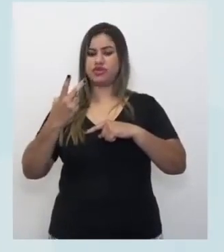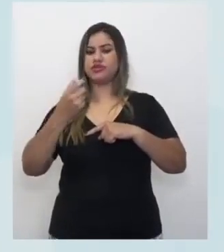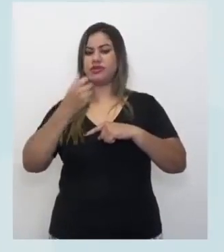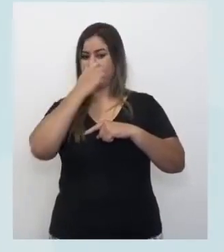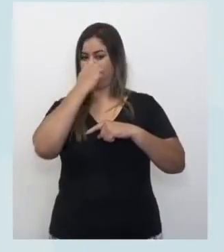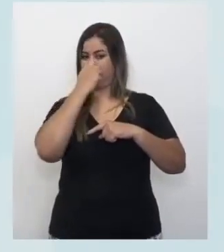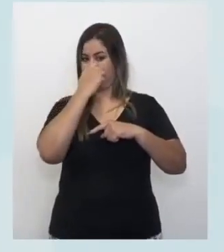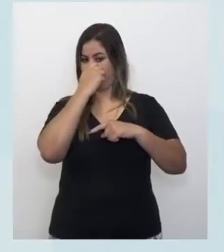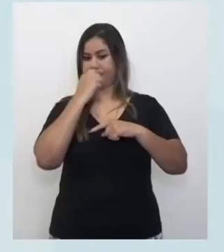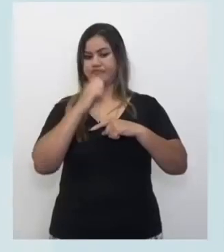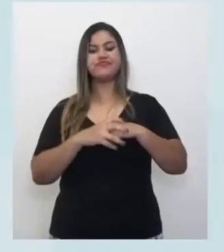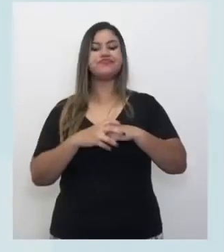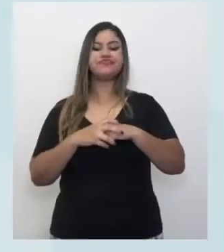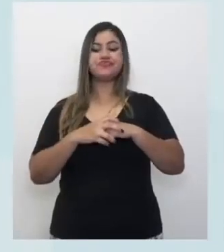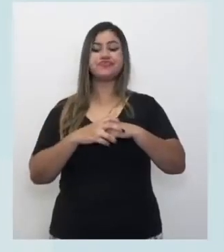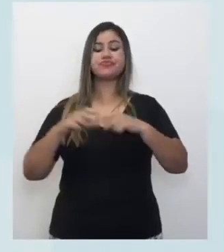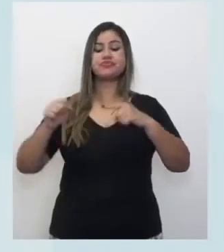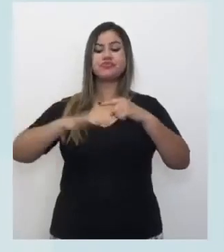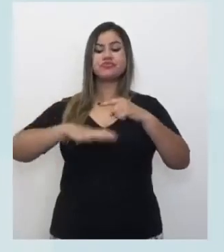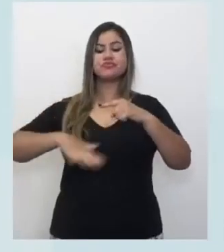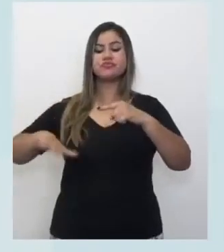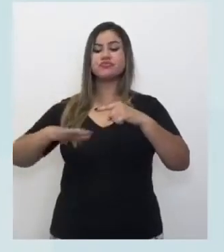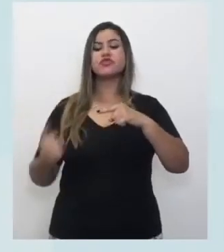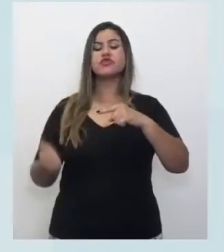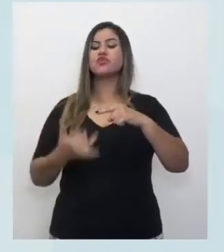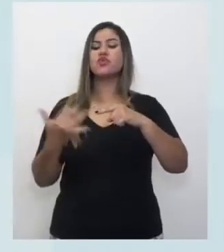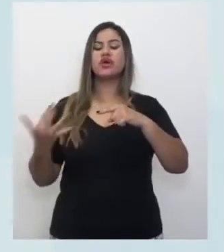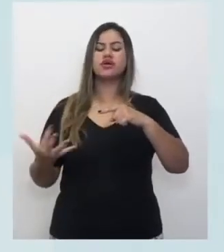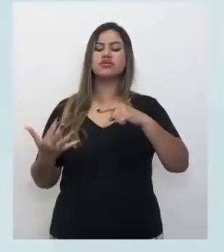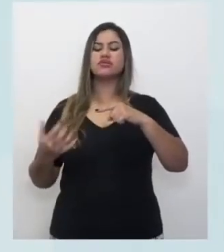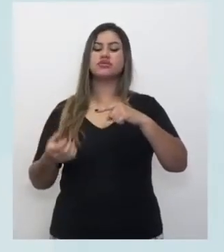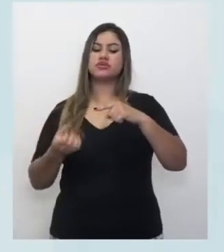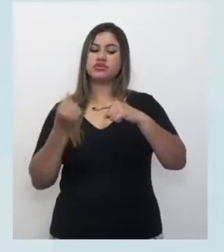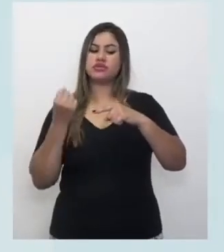258.532 habitantes. Qual que é a área lá de Foz do Iguaçu?